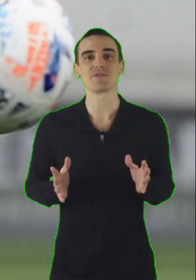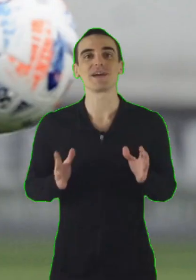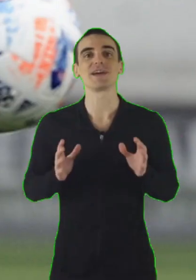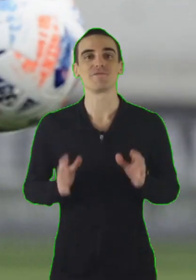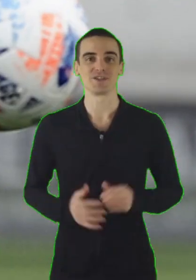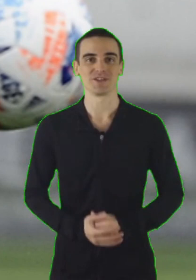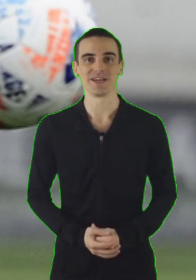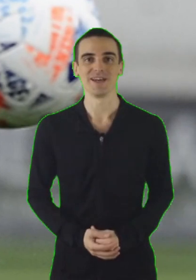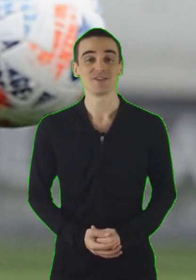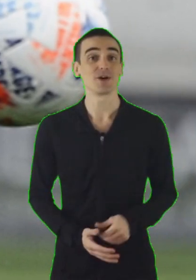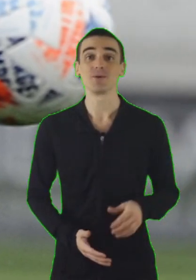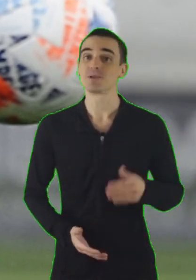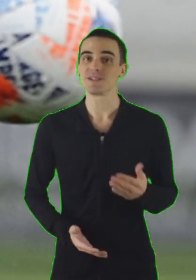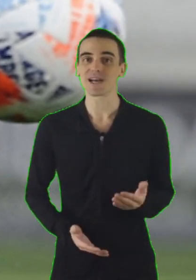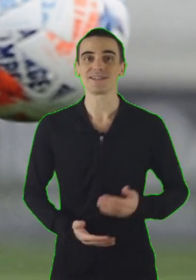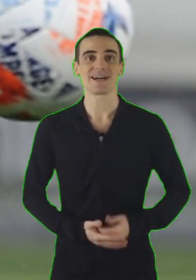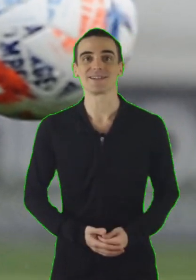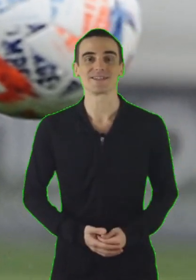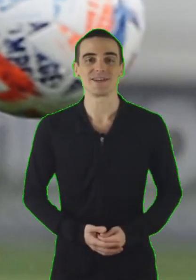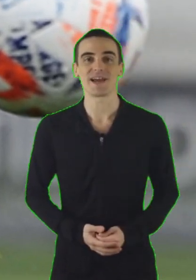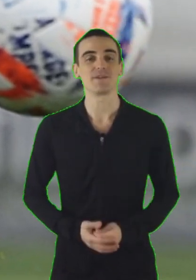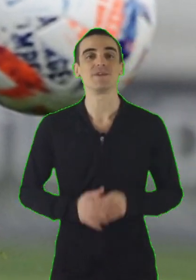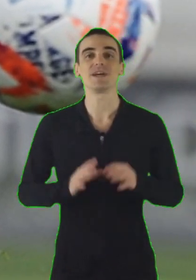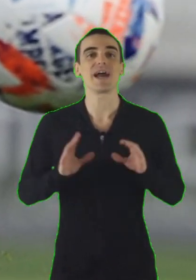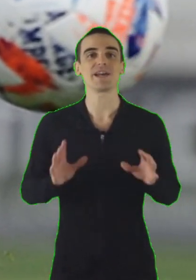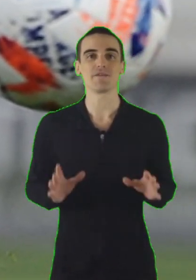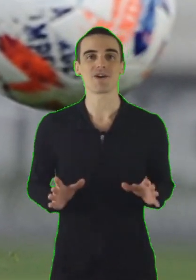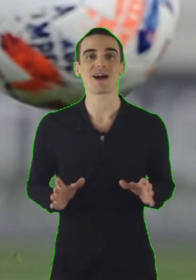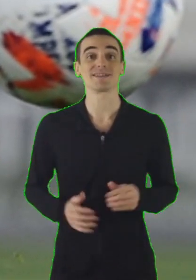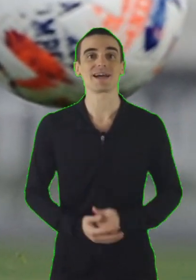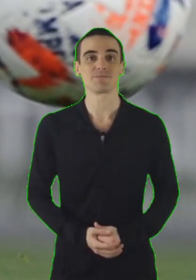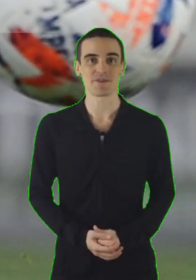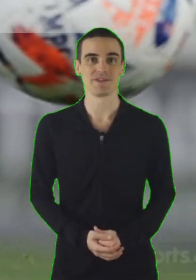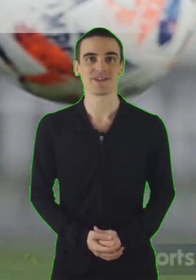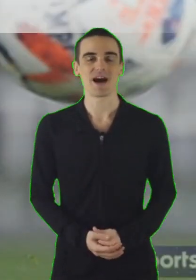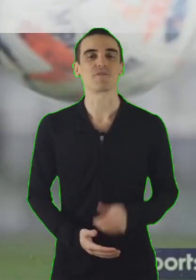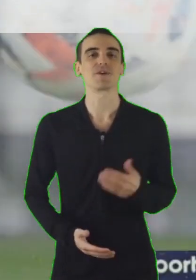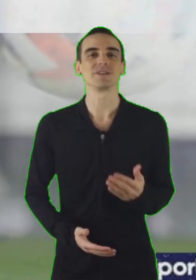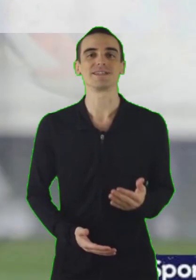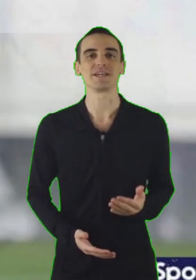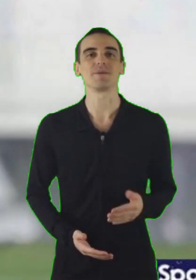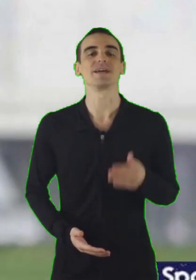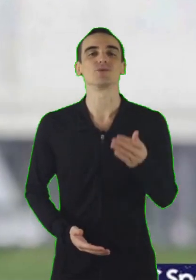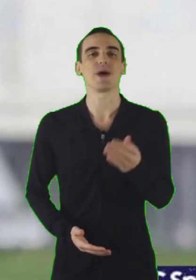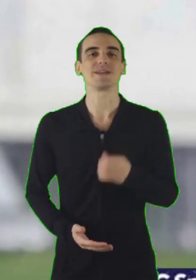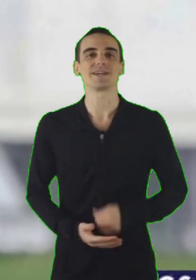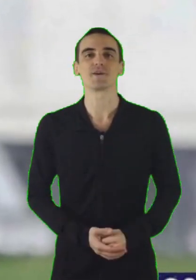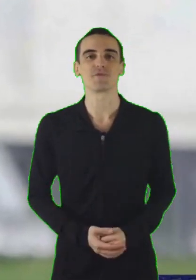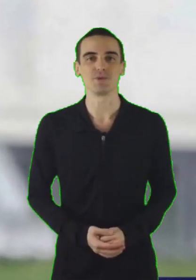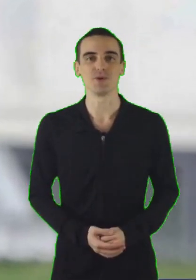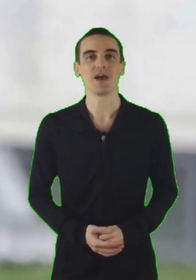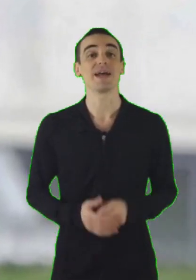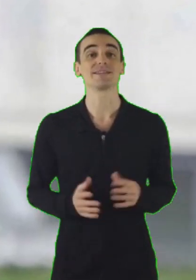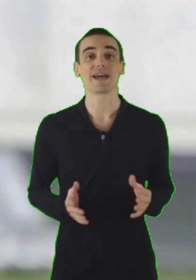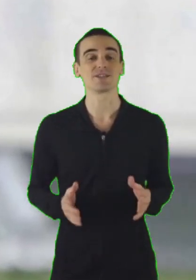apesar da juventude, impressionou não apenas os torcedores, mas também os olheiros e especialistas em futebol. Ao expressar seu desejo de contar com